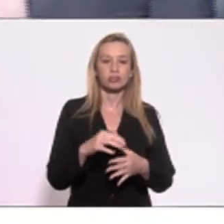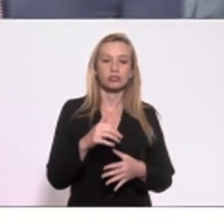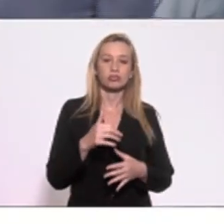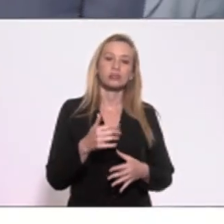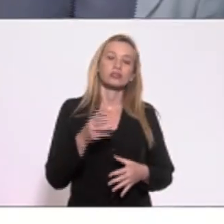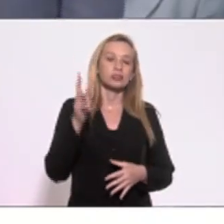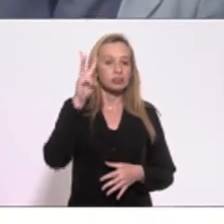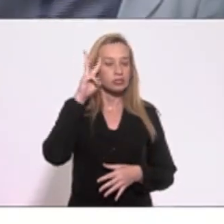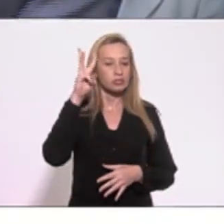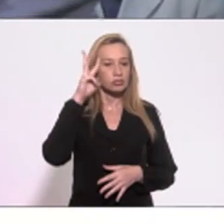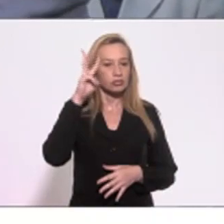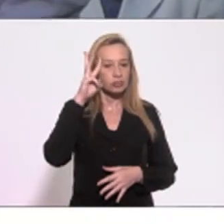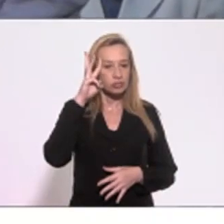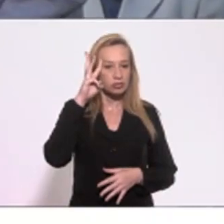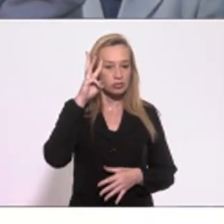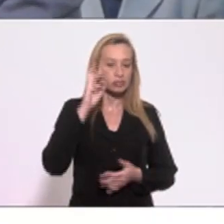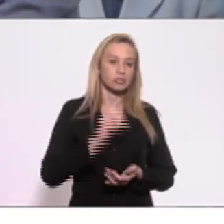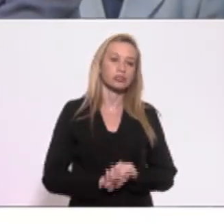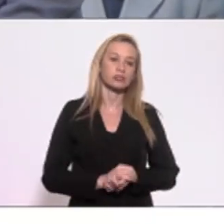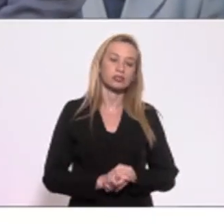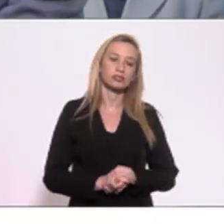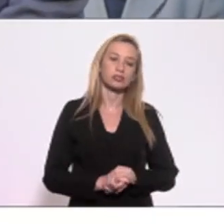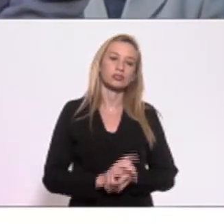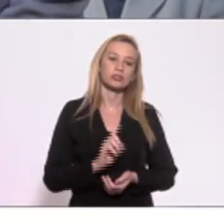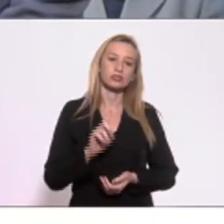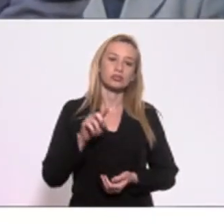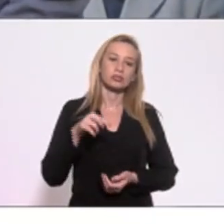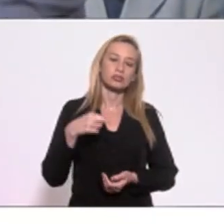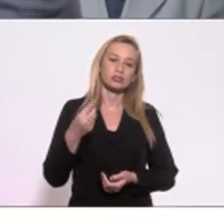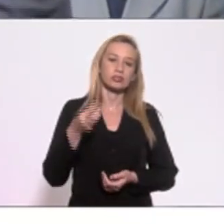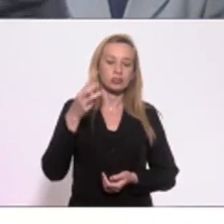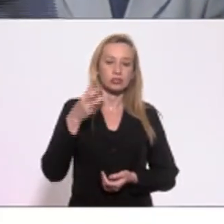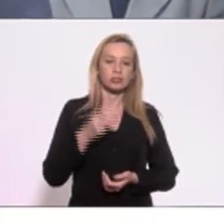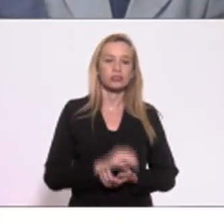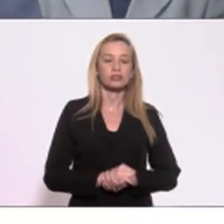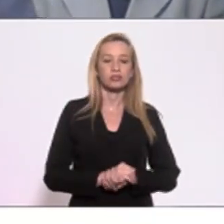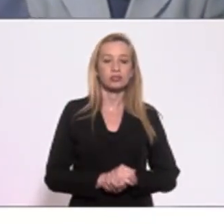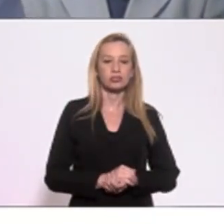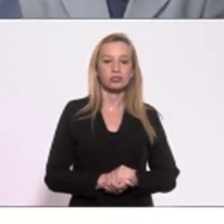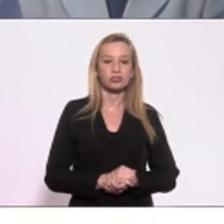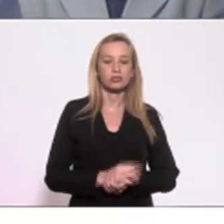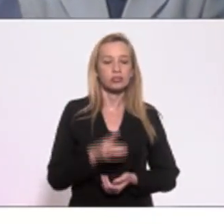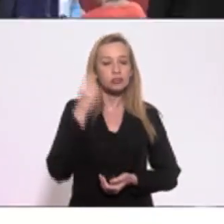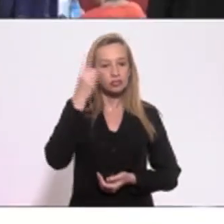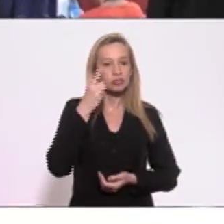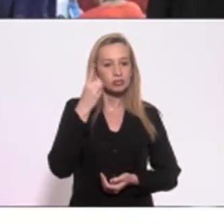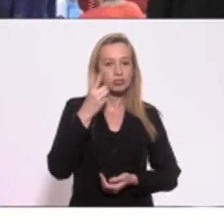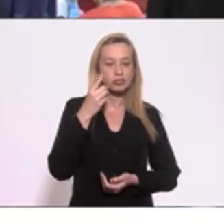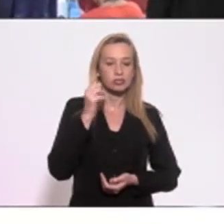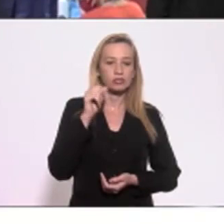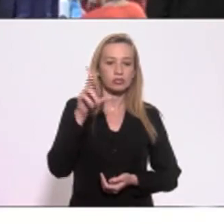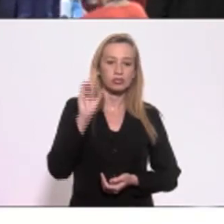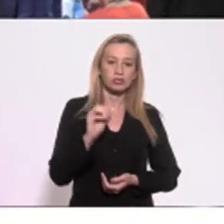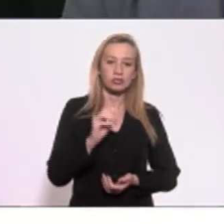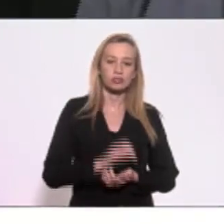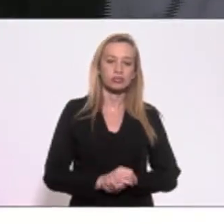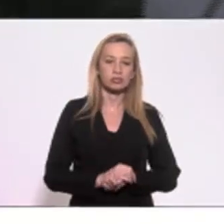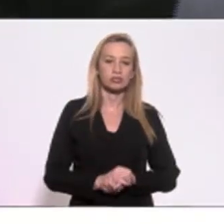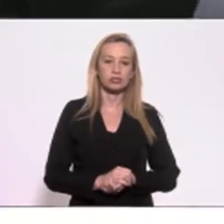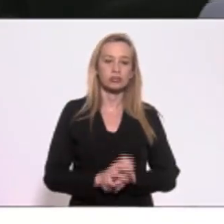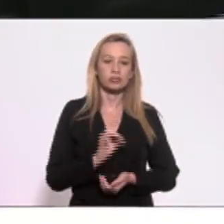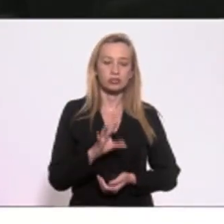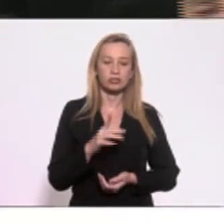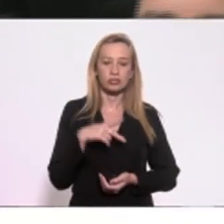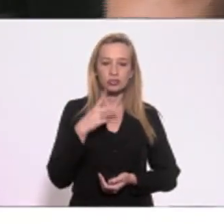extraordinária, 14h45, na próxima terça-feira. Presidente. Deputado Léo Vieira. Presidente, só